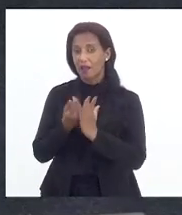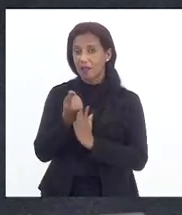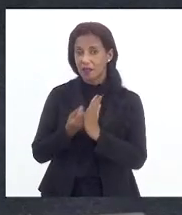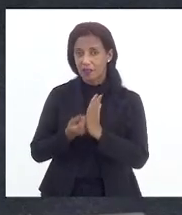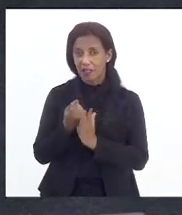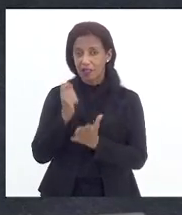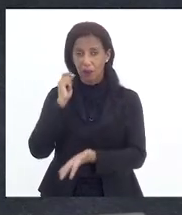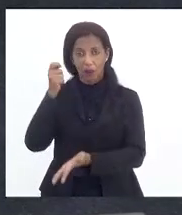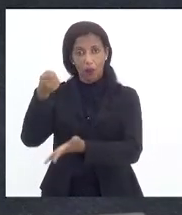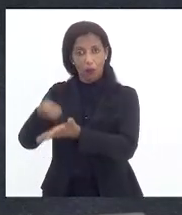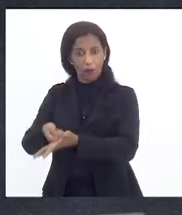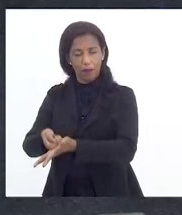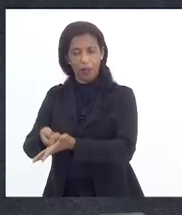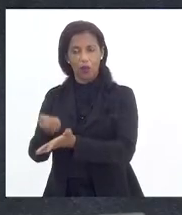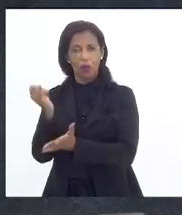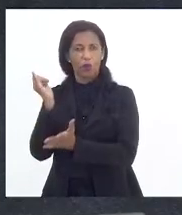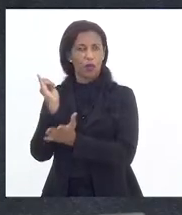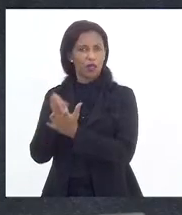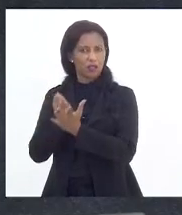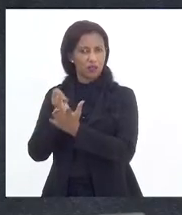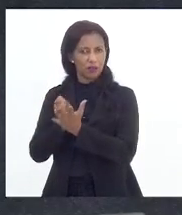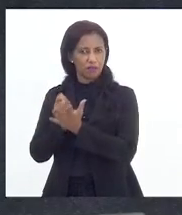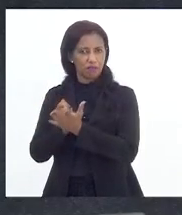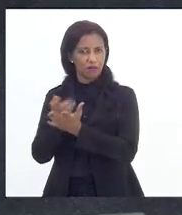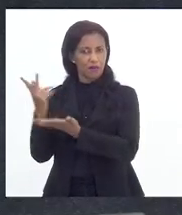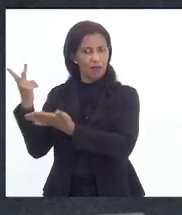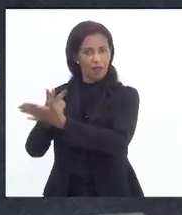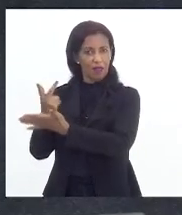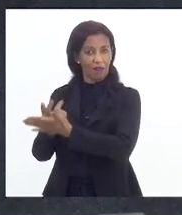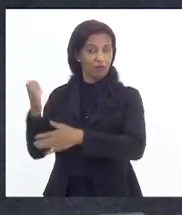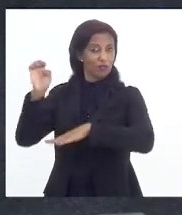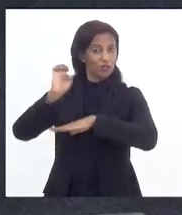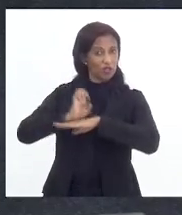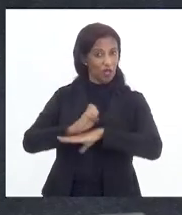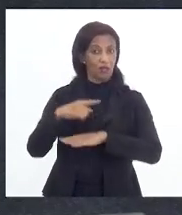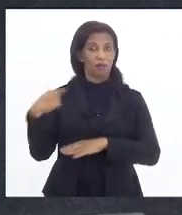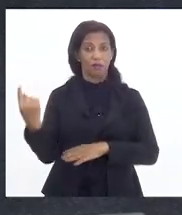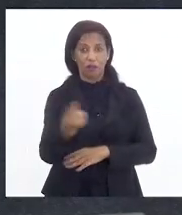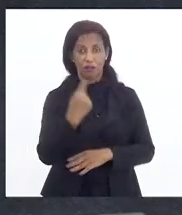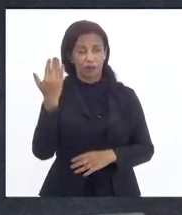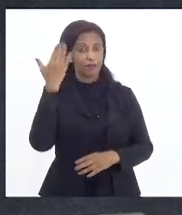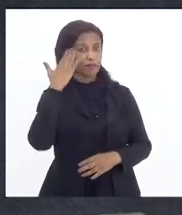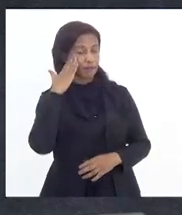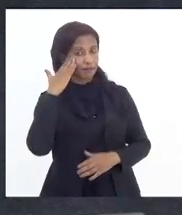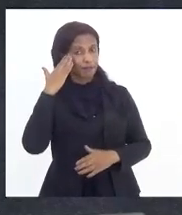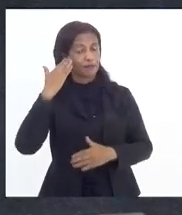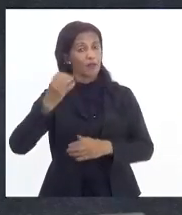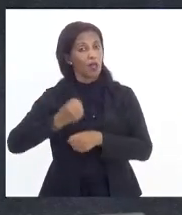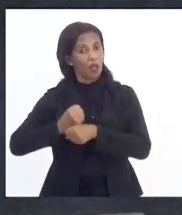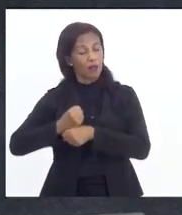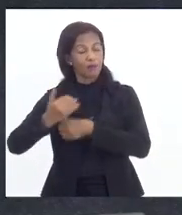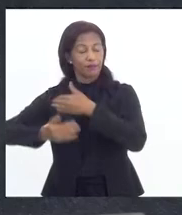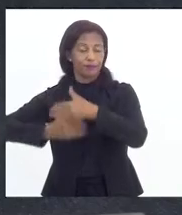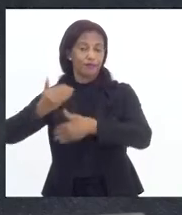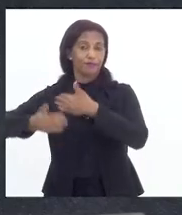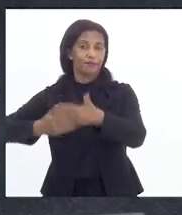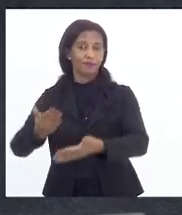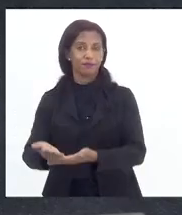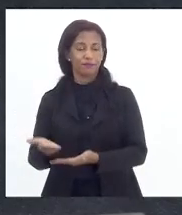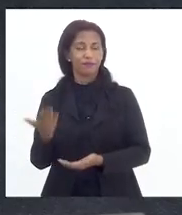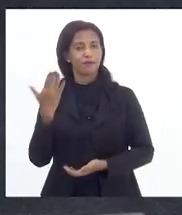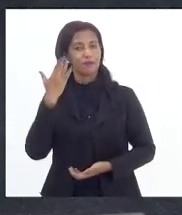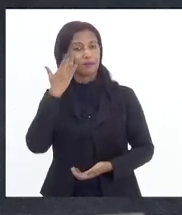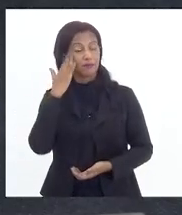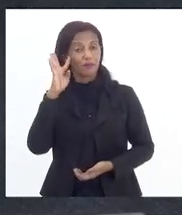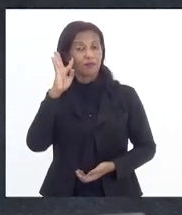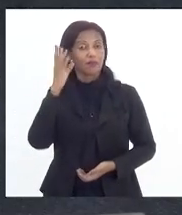para cumprir um regime que é nefasta ao estado nós vamos entender isso passados alguns anos é a